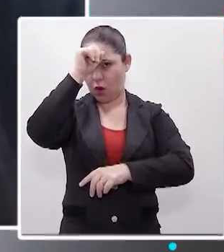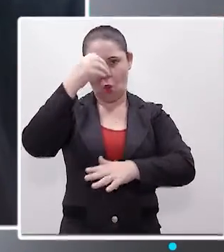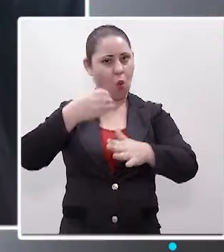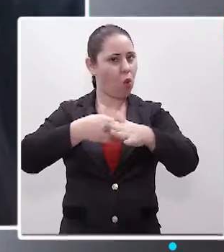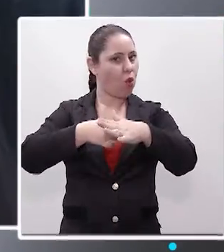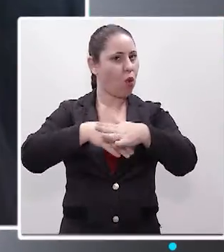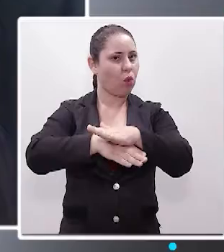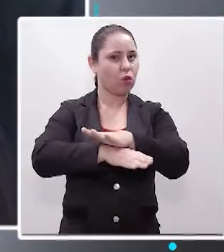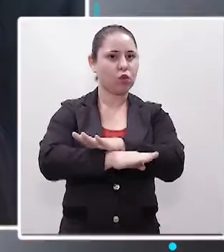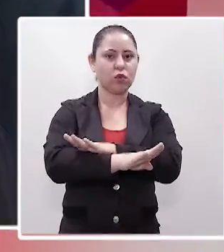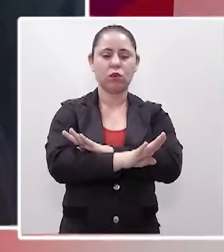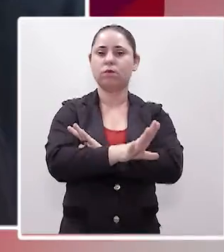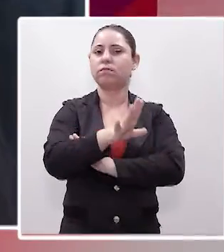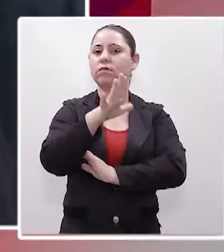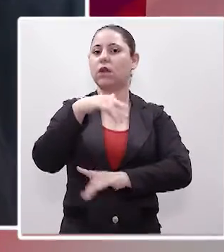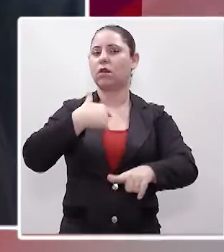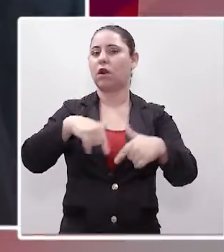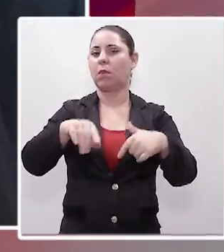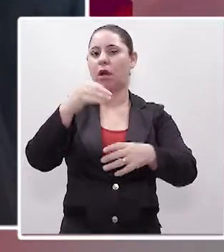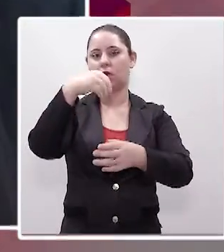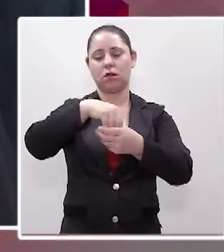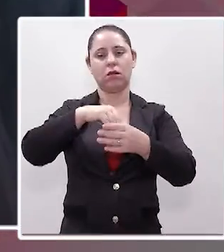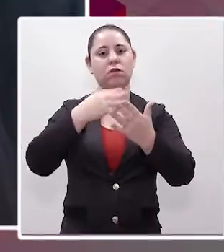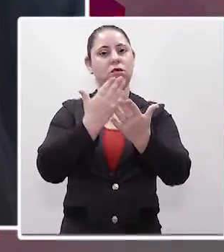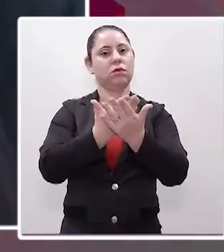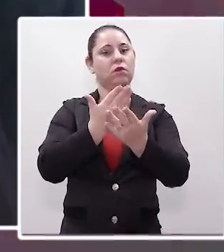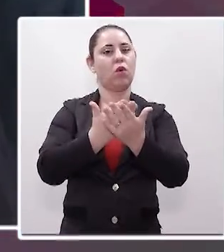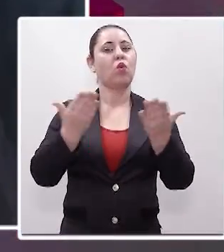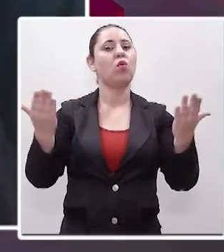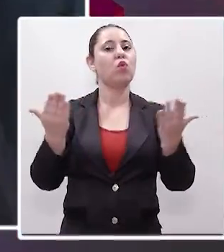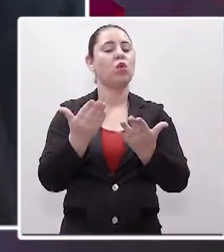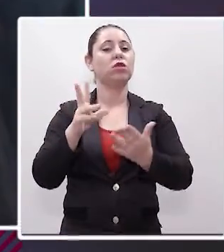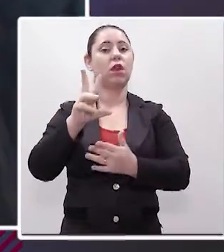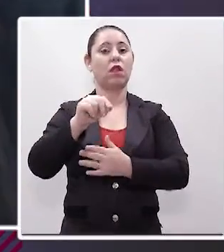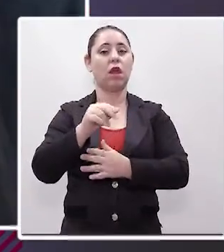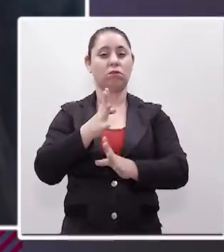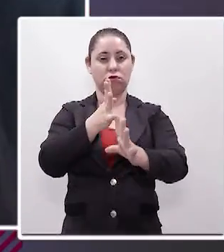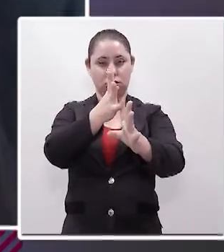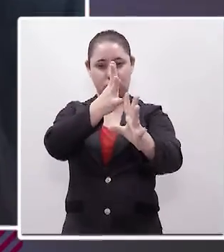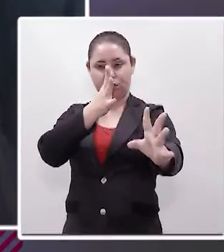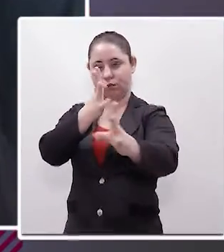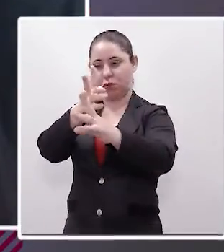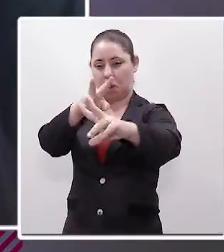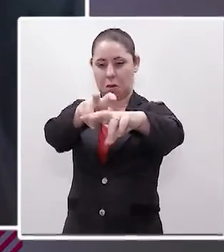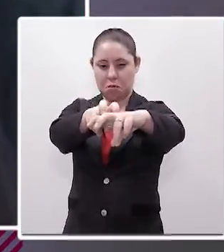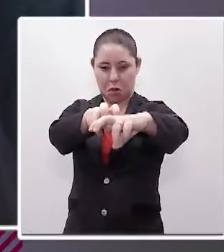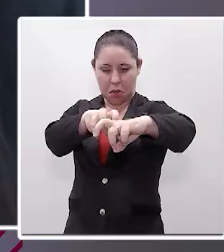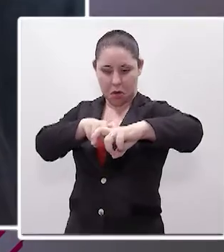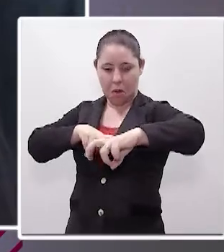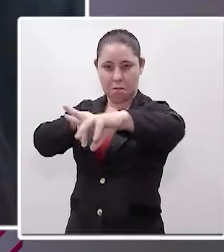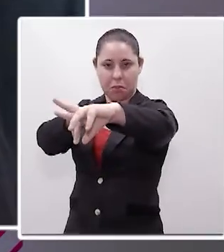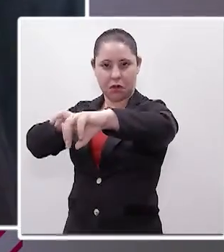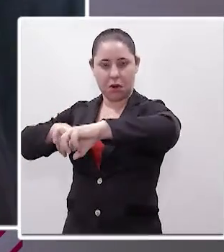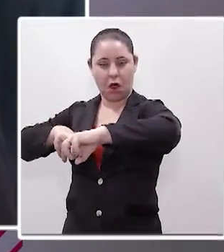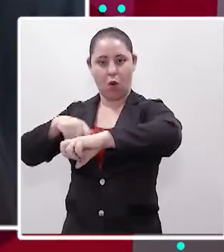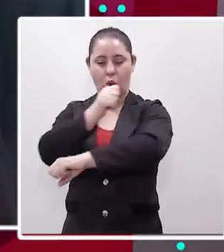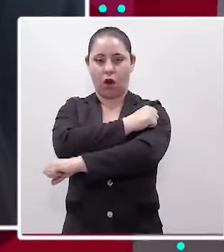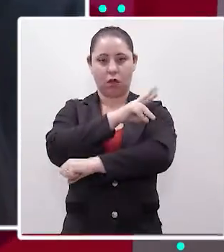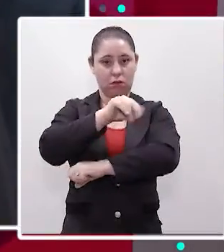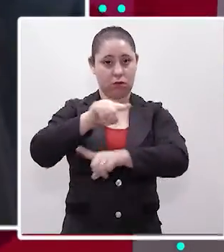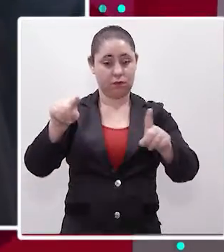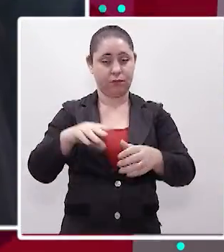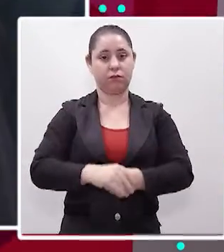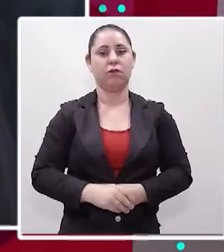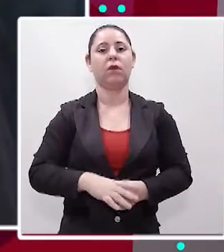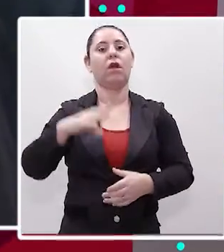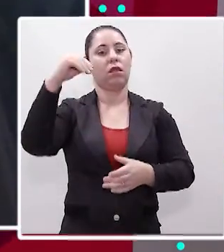aprendizagem que a gente não está acostumado a trabalhar na nossa sala de aula tradicional, todo mundo enfileirado, ouvindo o